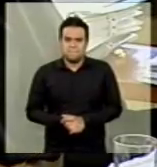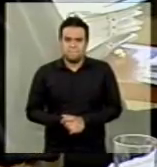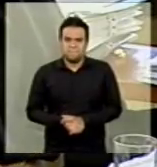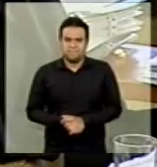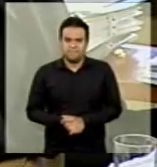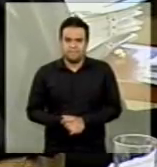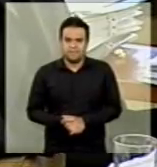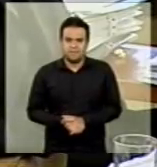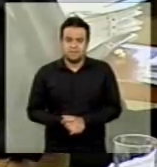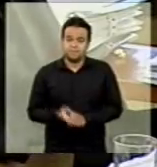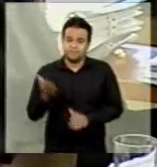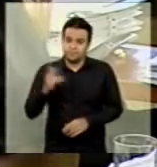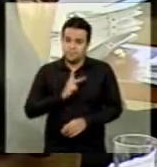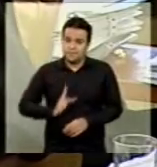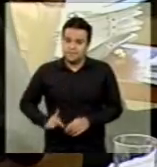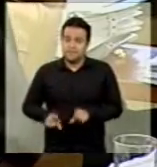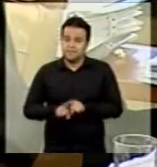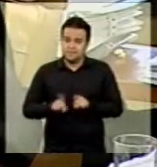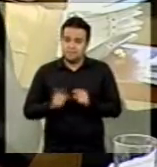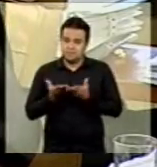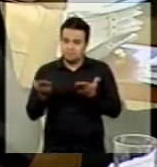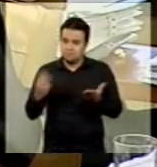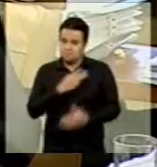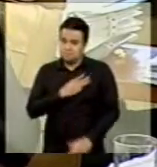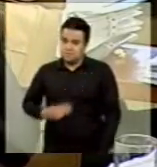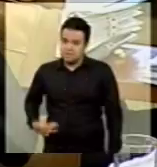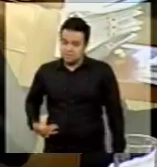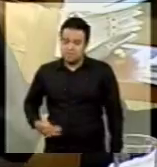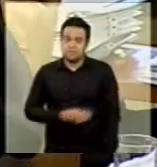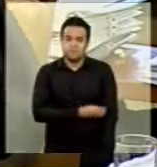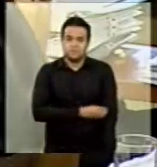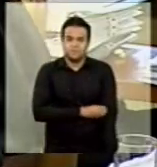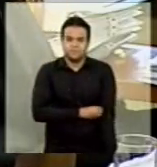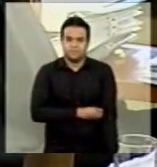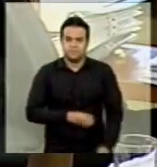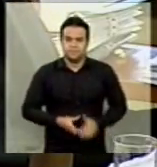Então, vejam, senhora presidente, eminentes colegas, que